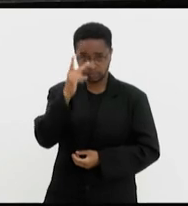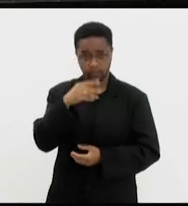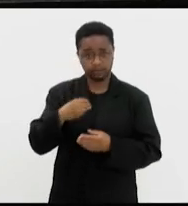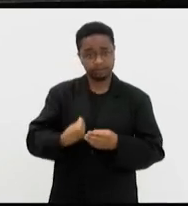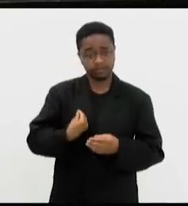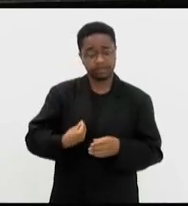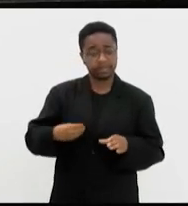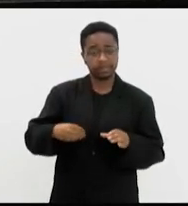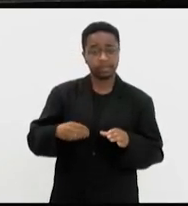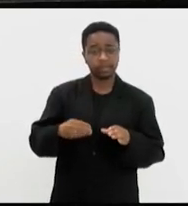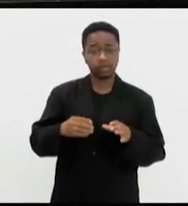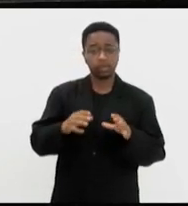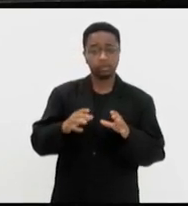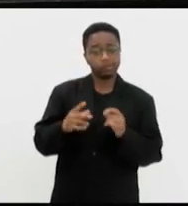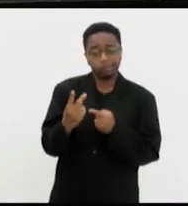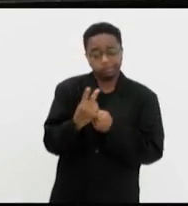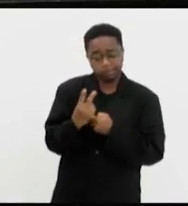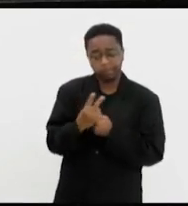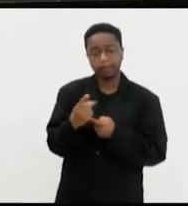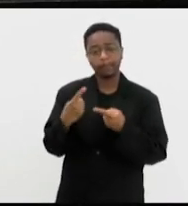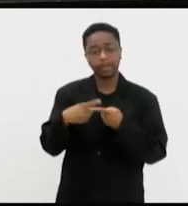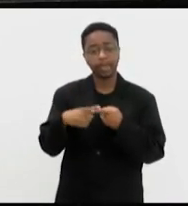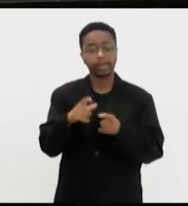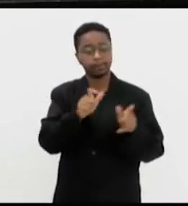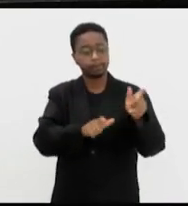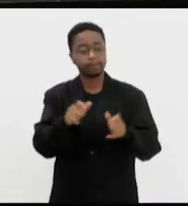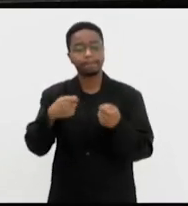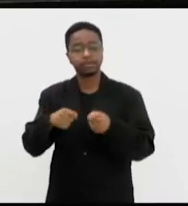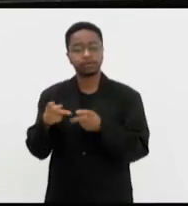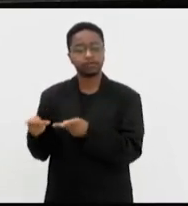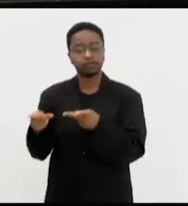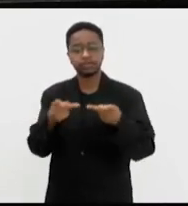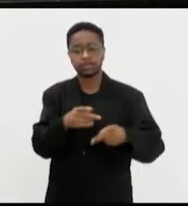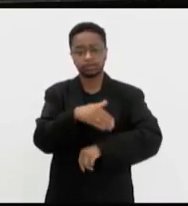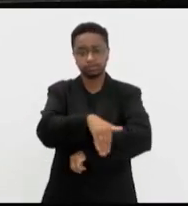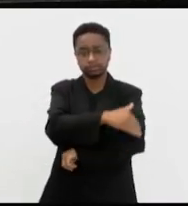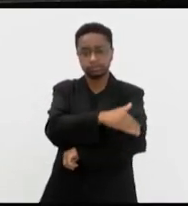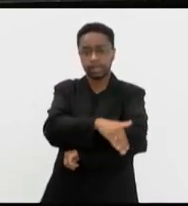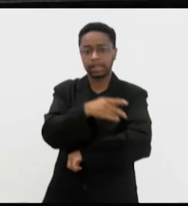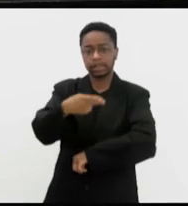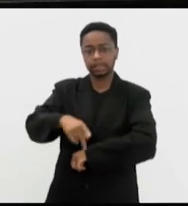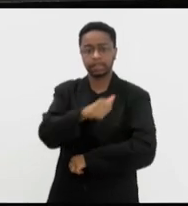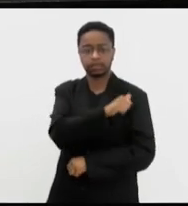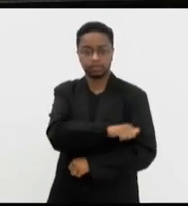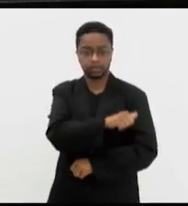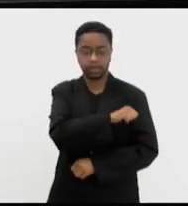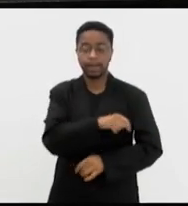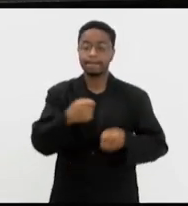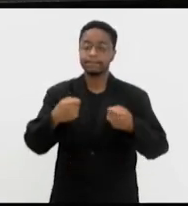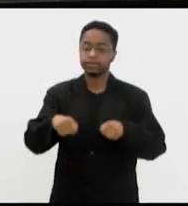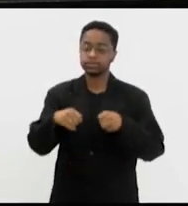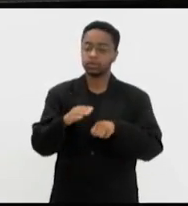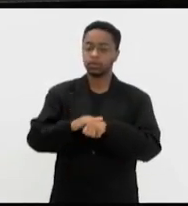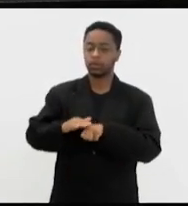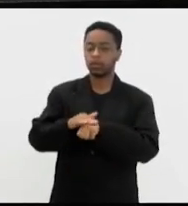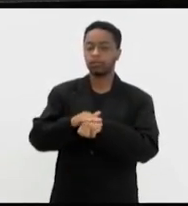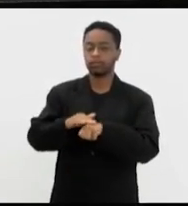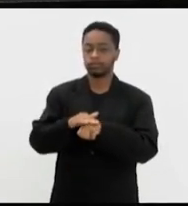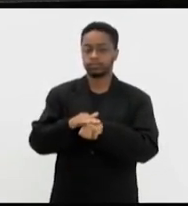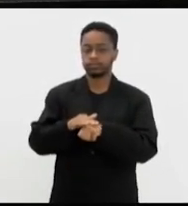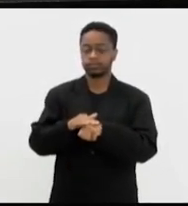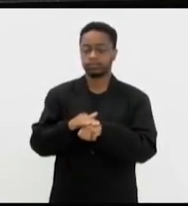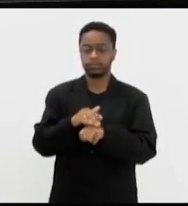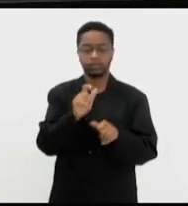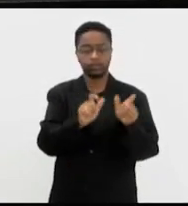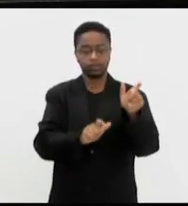humanos precisam visitar As Esquinas do Rio de Janeiro precisam conversar com